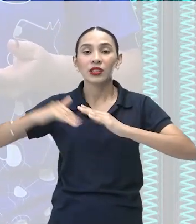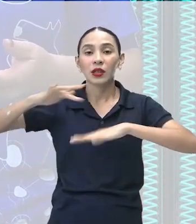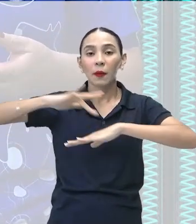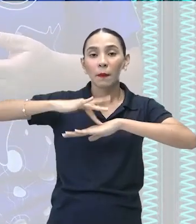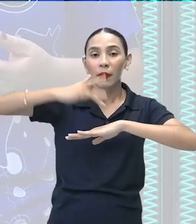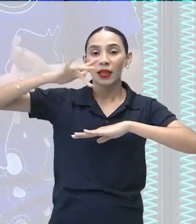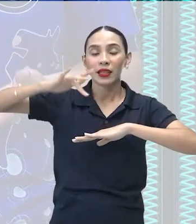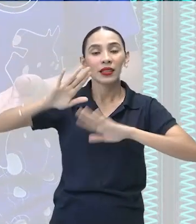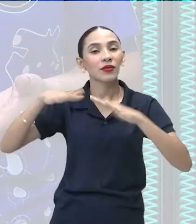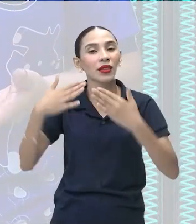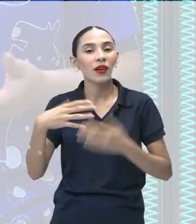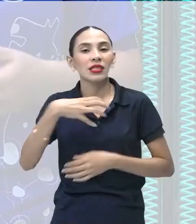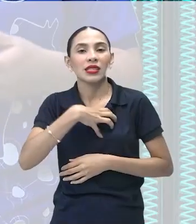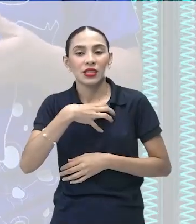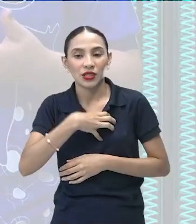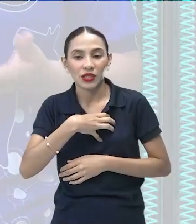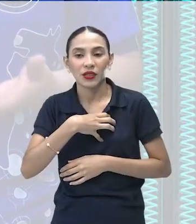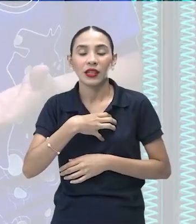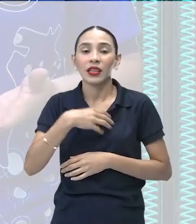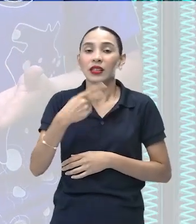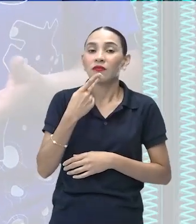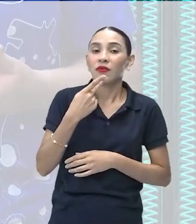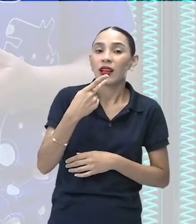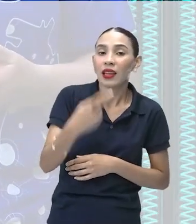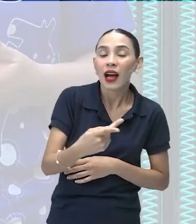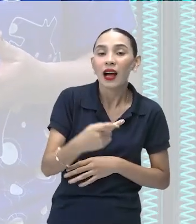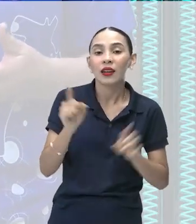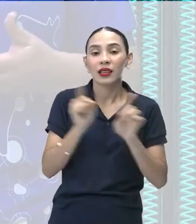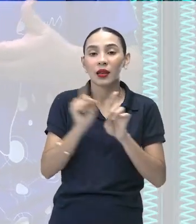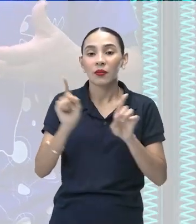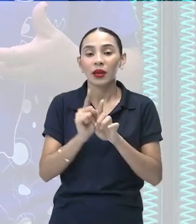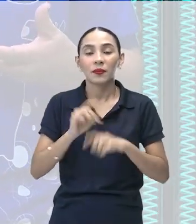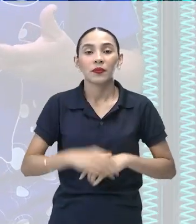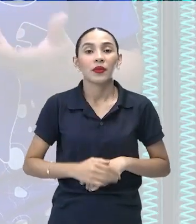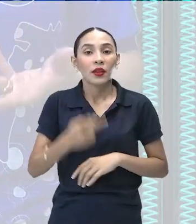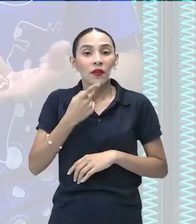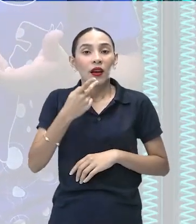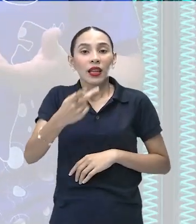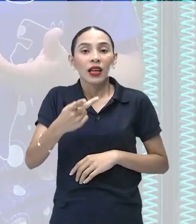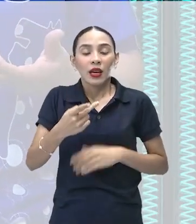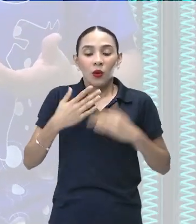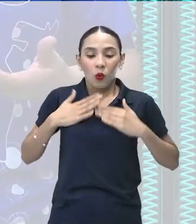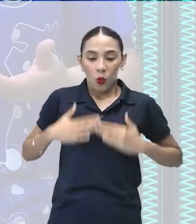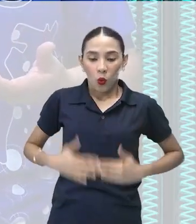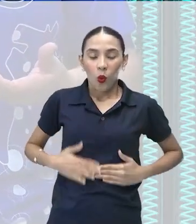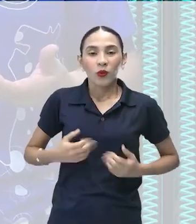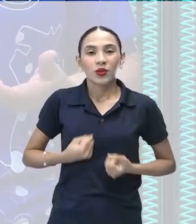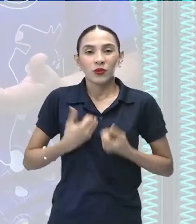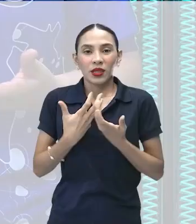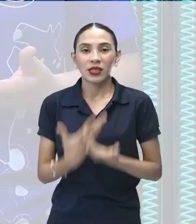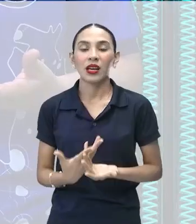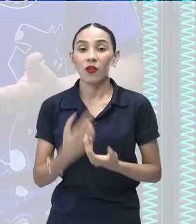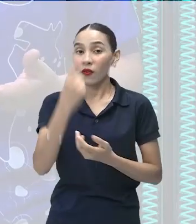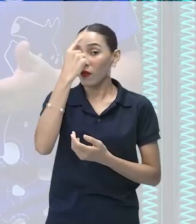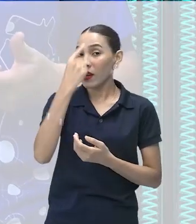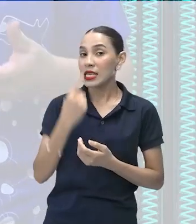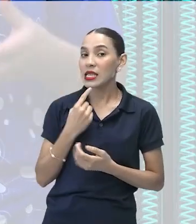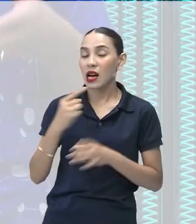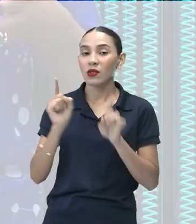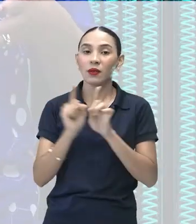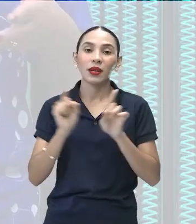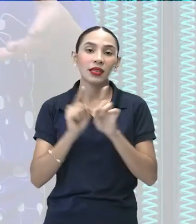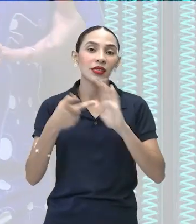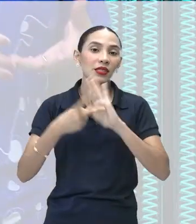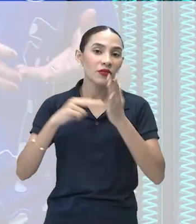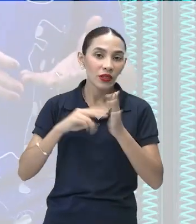essa questão de sentir, de falar com o corpo, falar com a expressão facial, quer